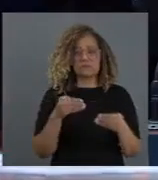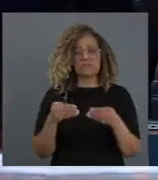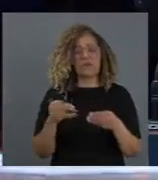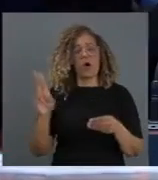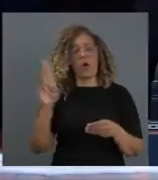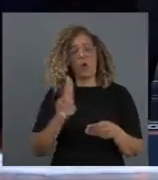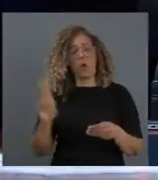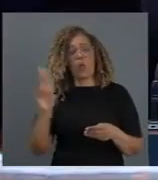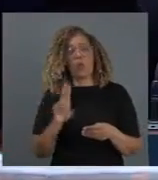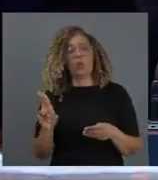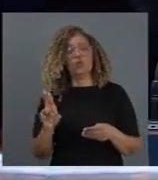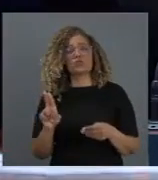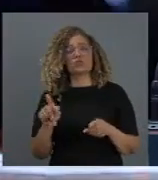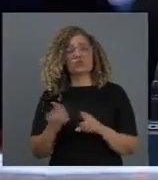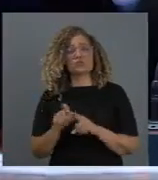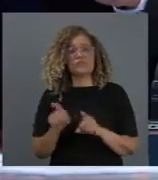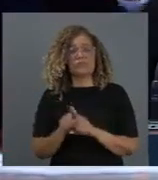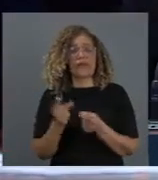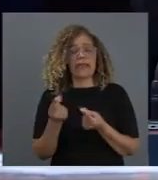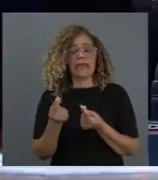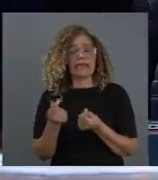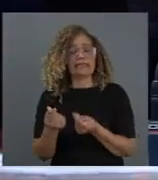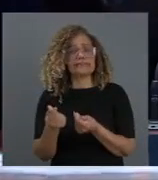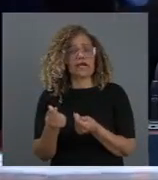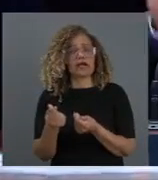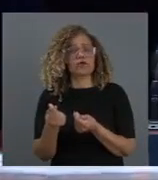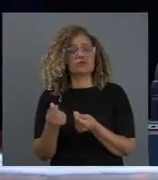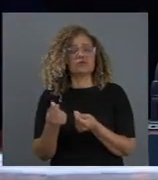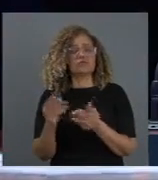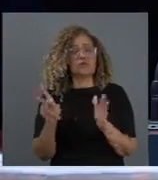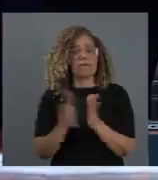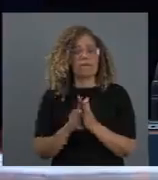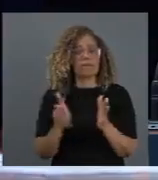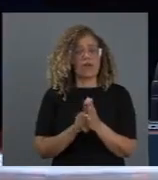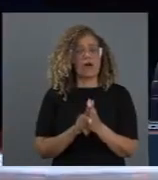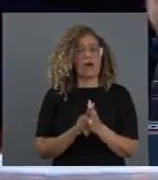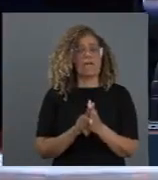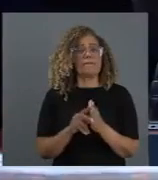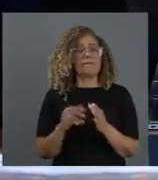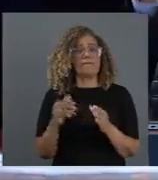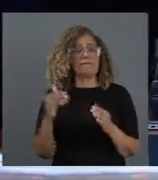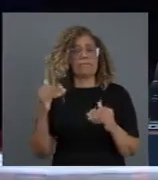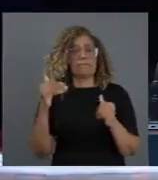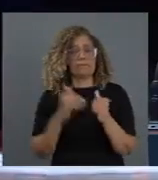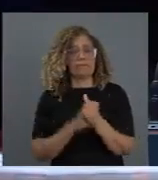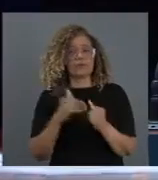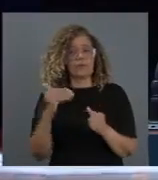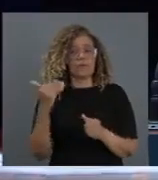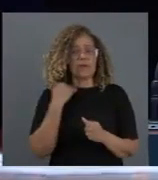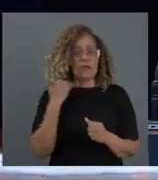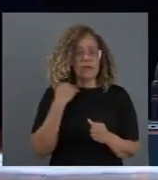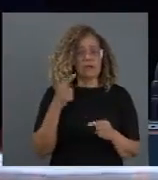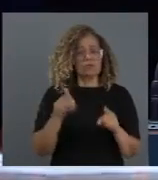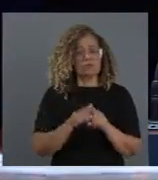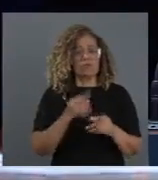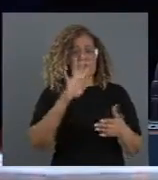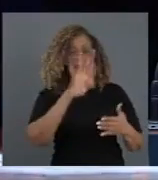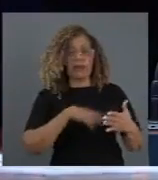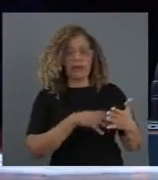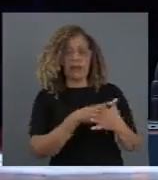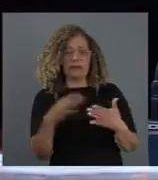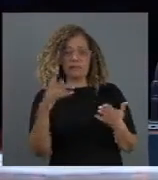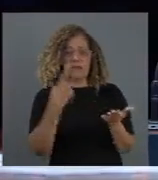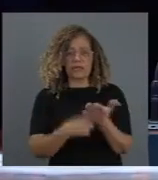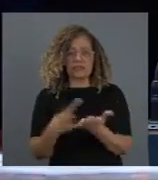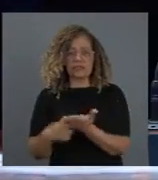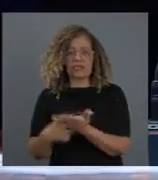uso de saldo disponíveis nos cofres municipais. Também estão previstas agendas com ministros